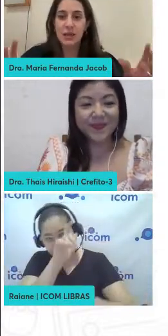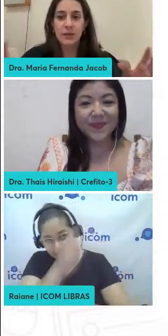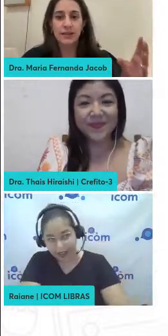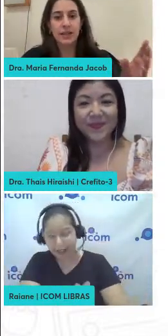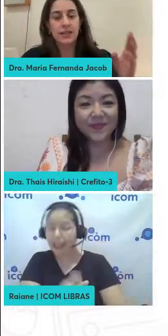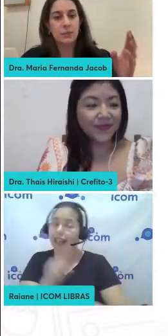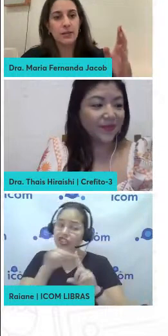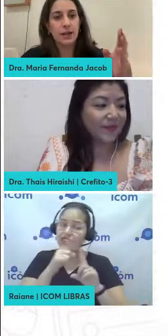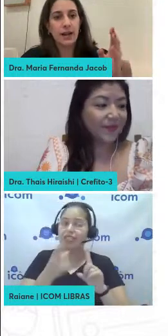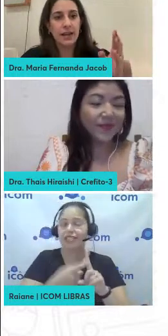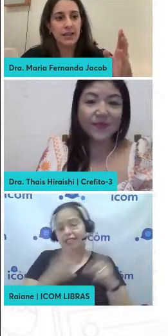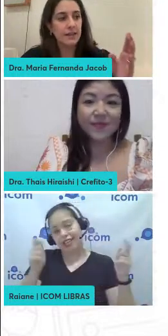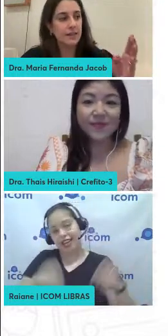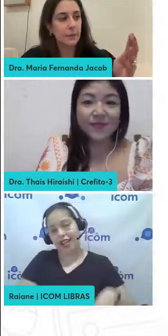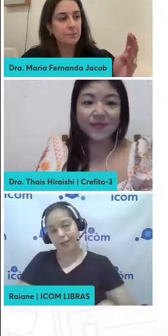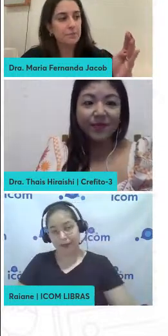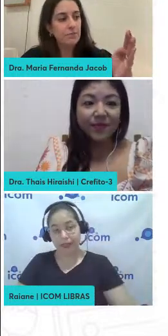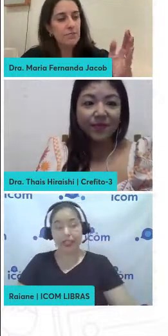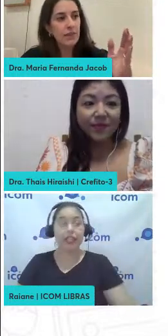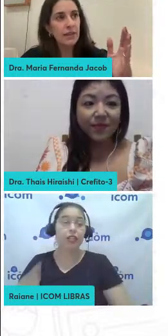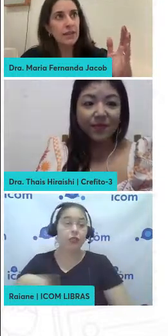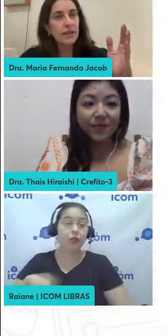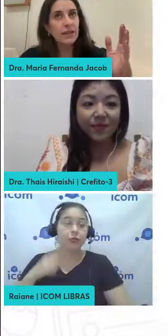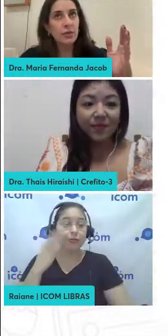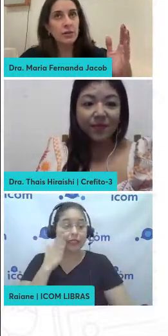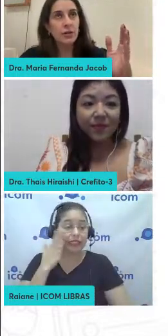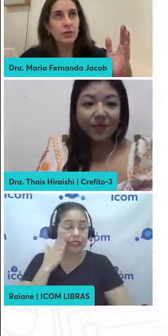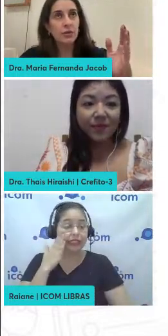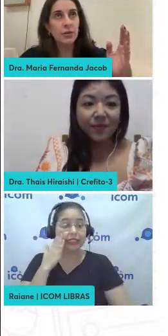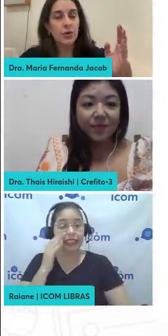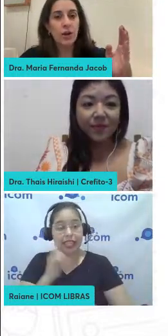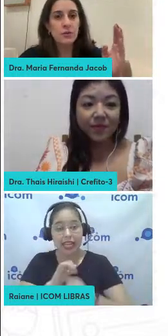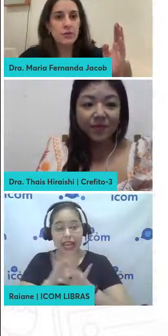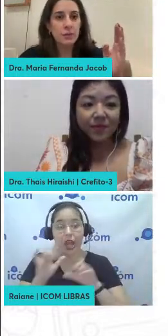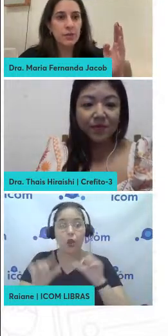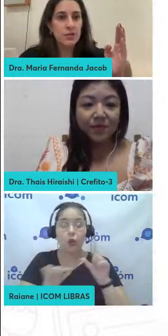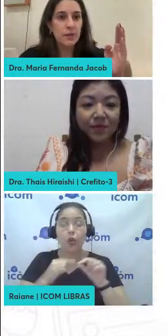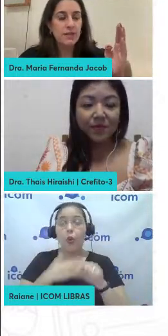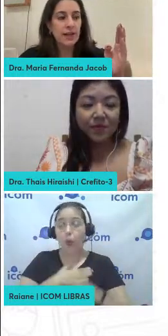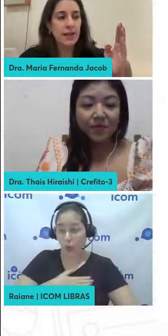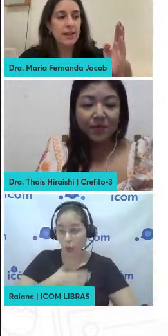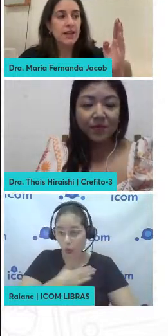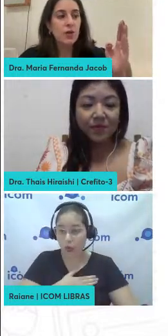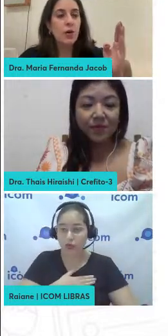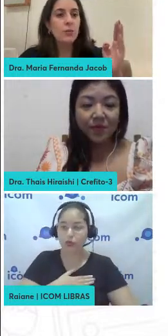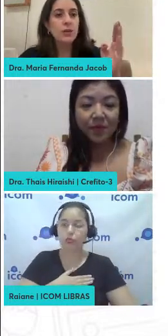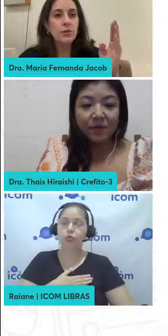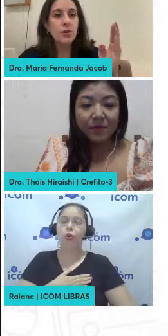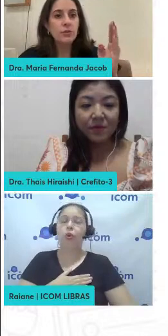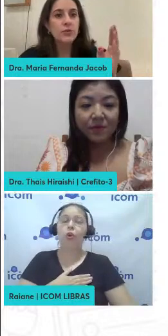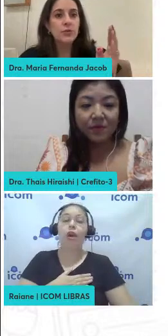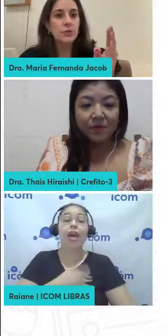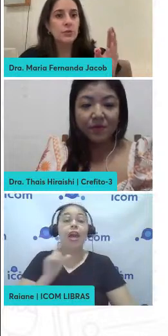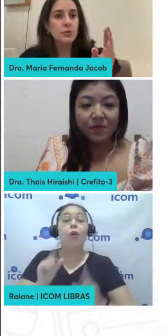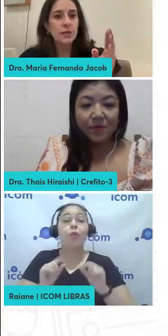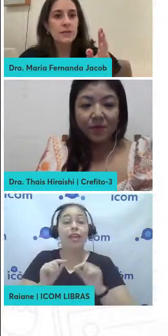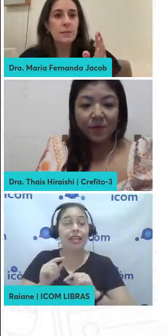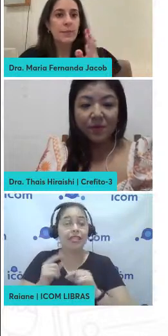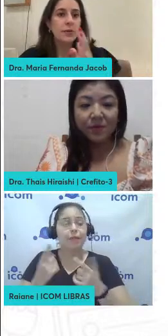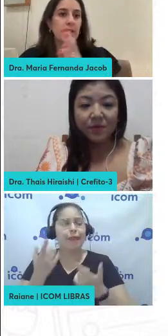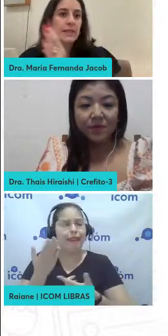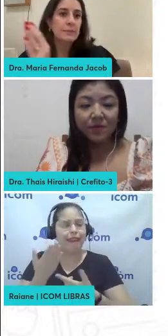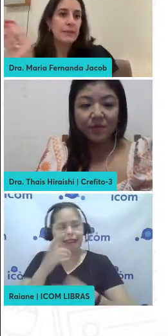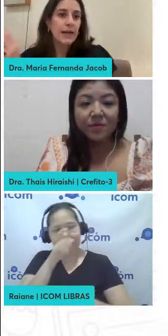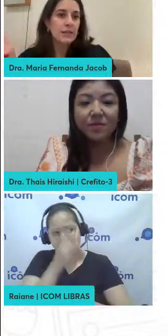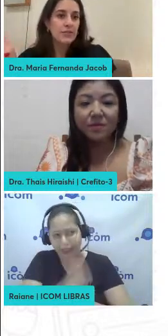a gente sempre tem que ter muita clareza, que eu gosto sempre de pensar é como que eu construo